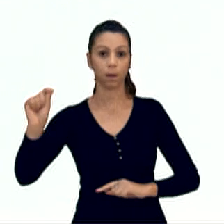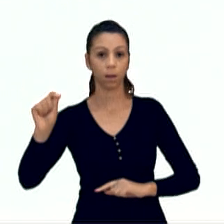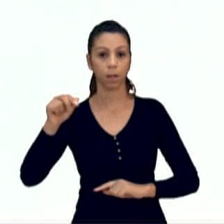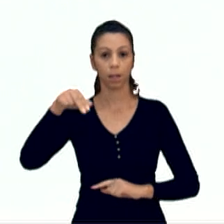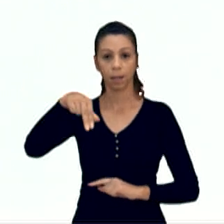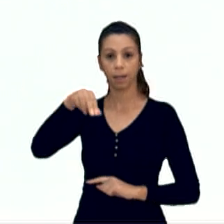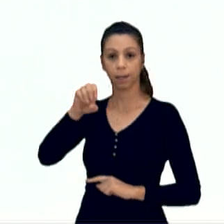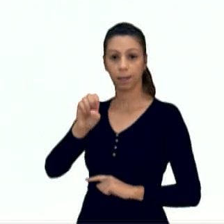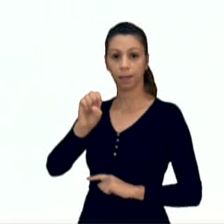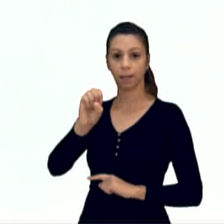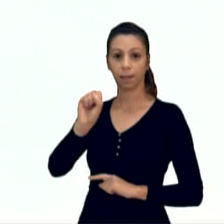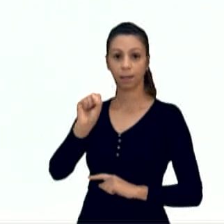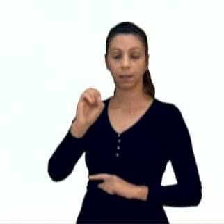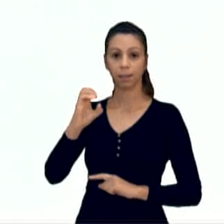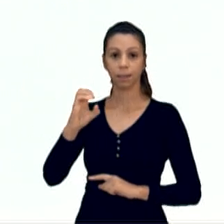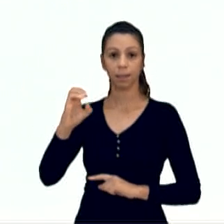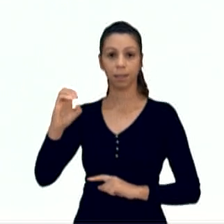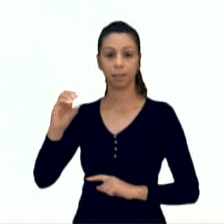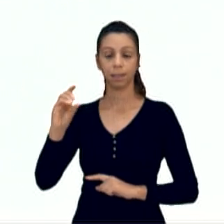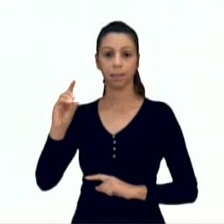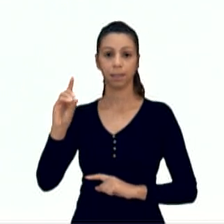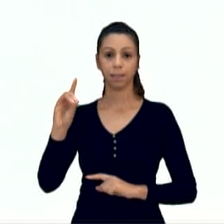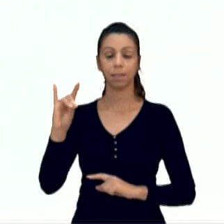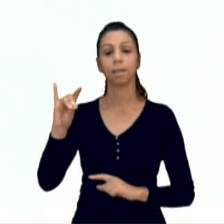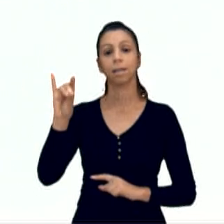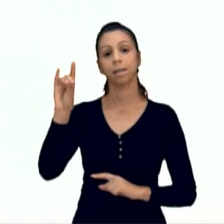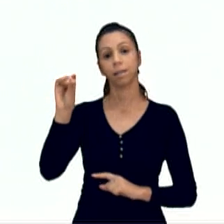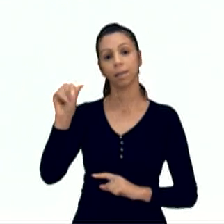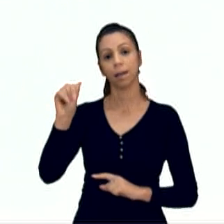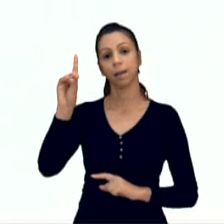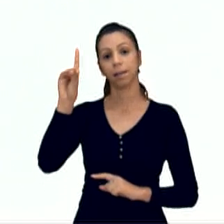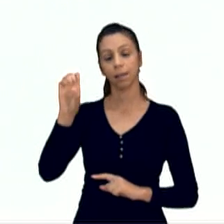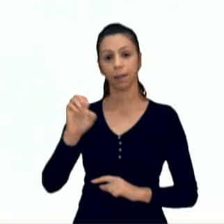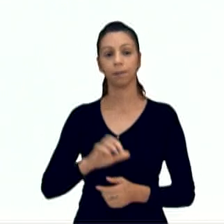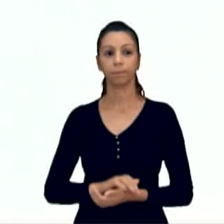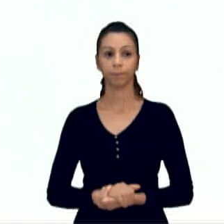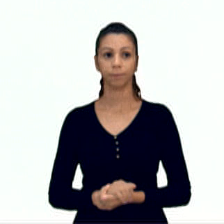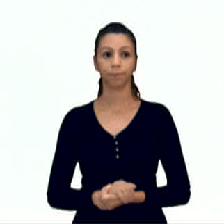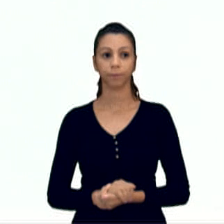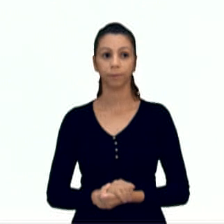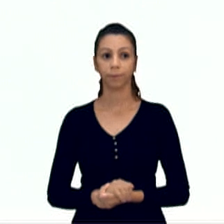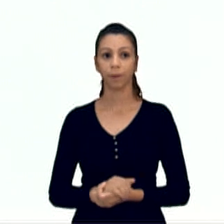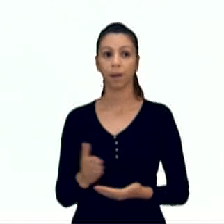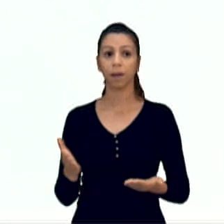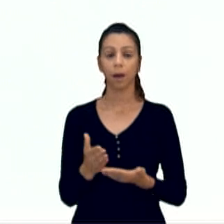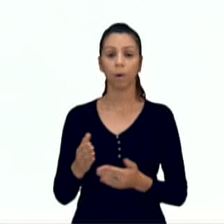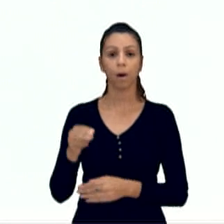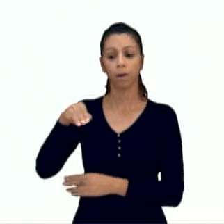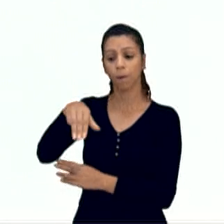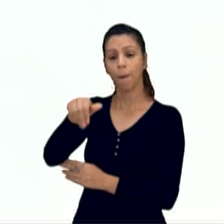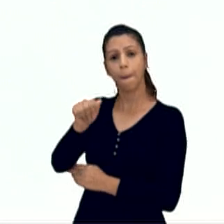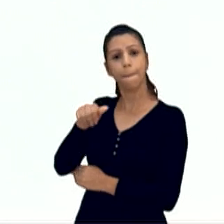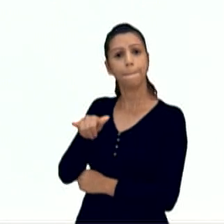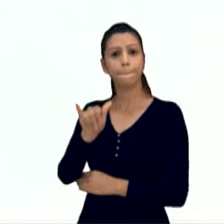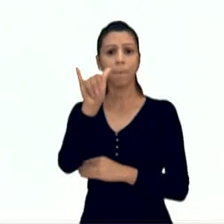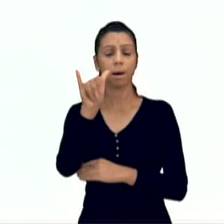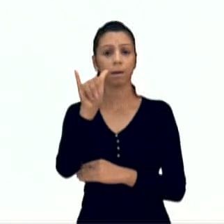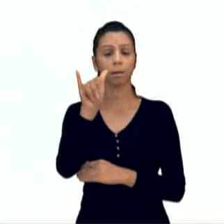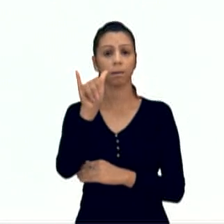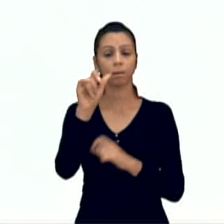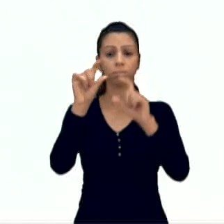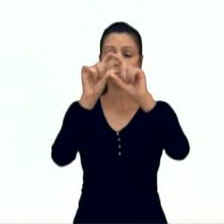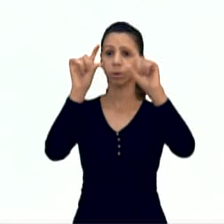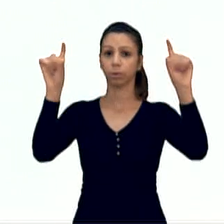próxima. Agora com o may. Esse may, nessa frase, expressa o quê? Prestem atenção na figura, né? Temos